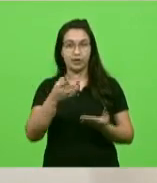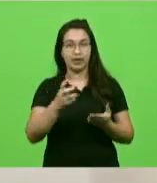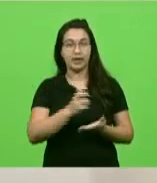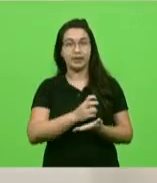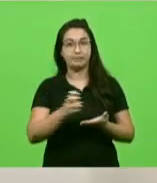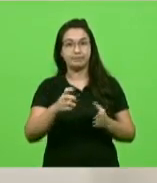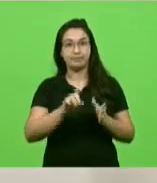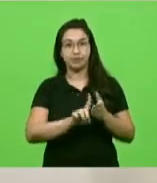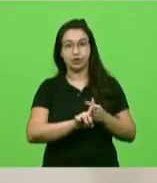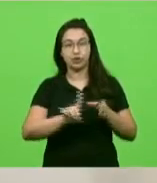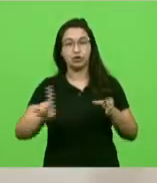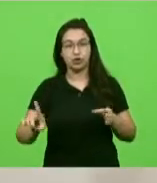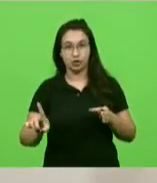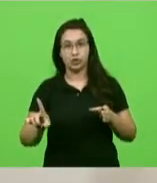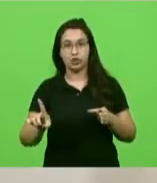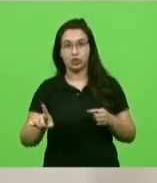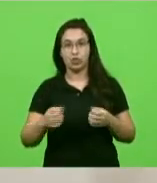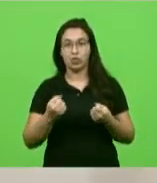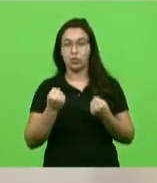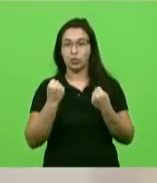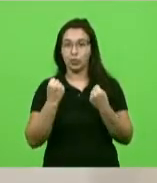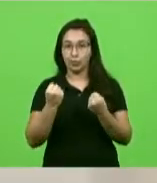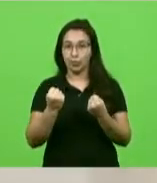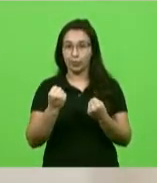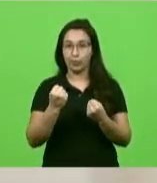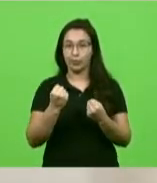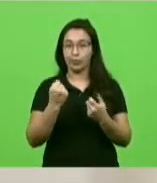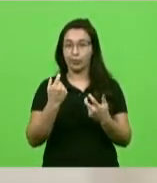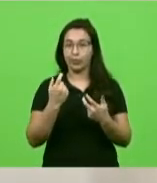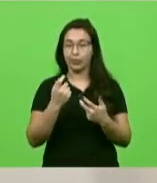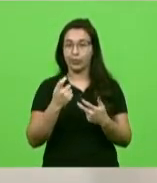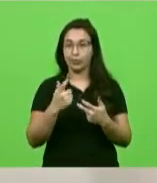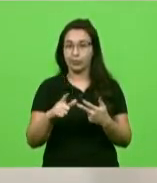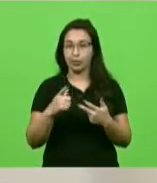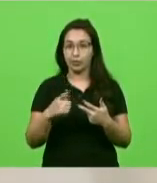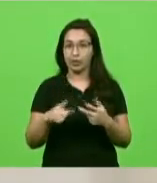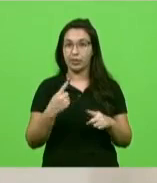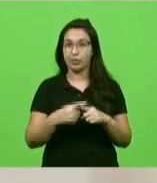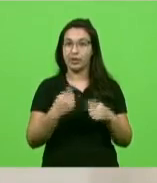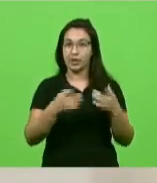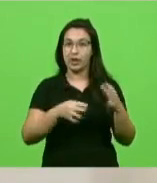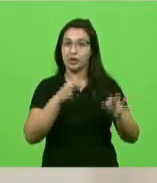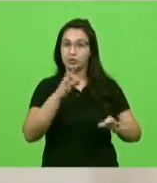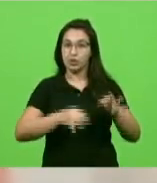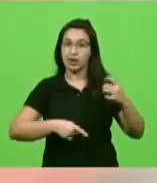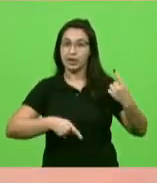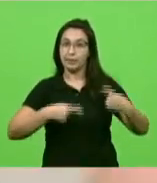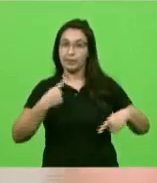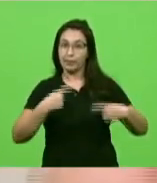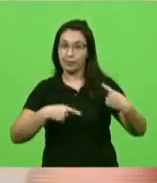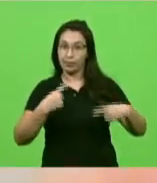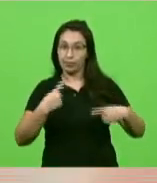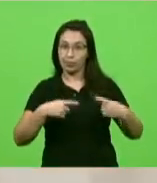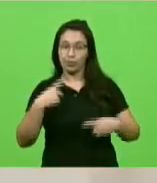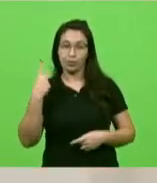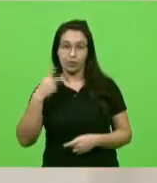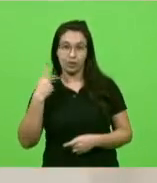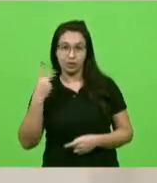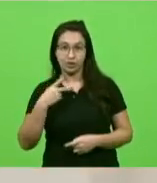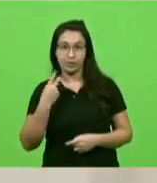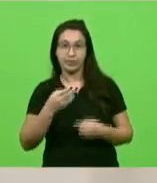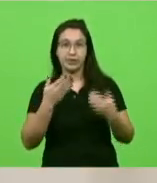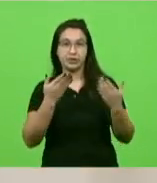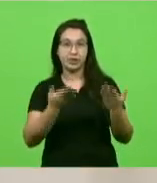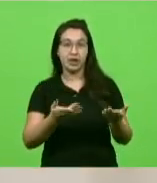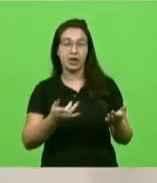poder pela vontade de um parlamento que a julgou apenas politicamente, tendo ela alcançado